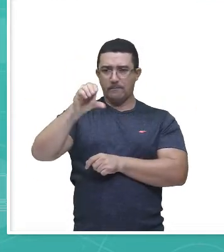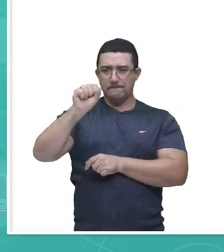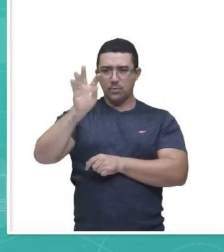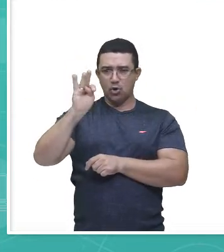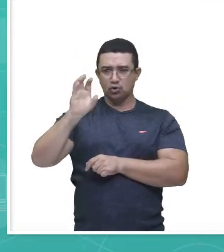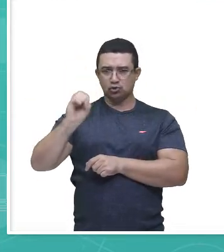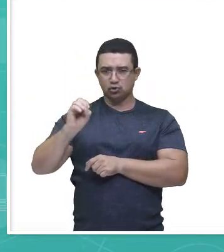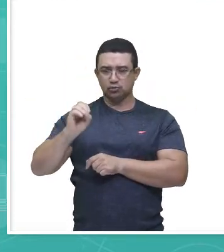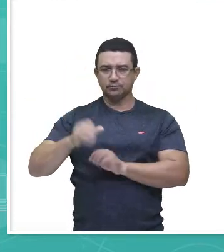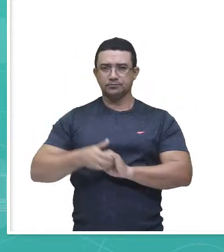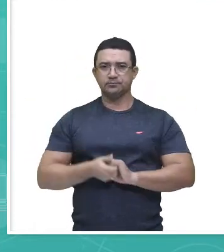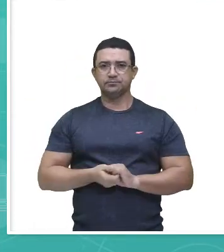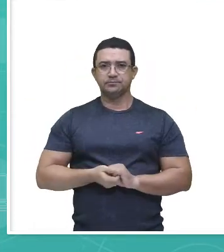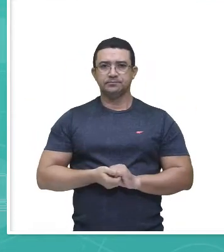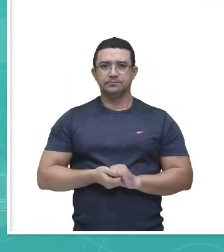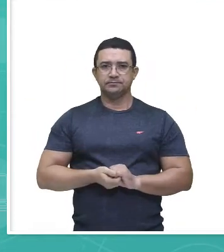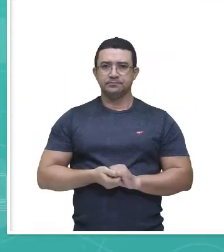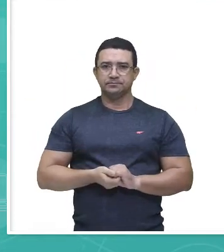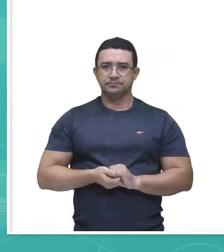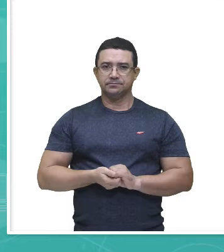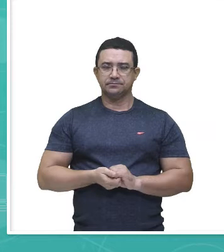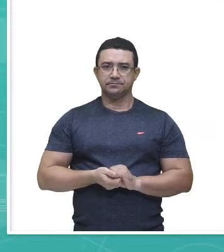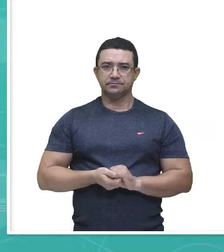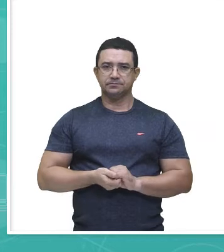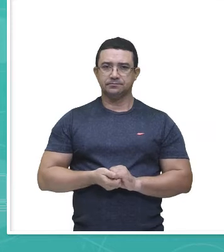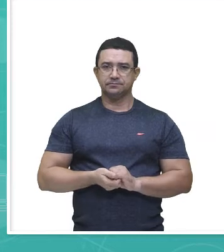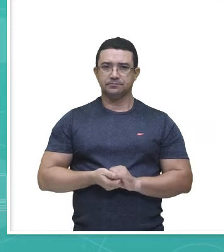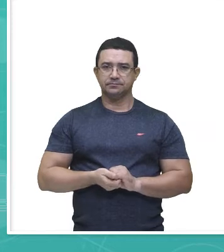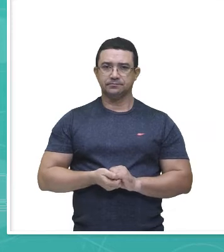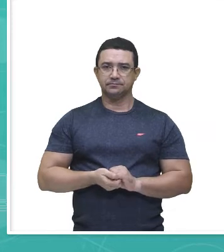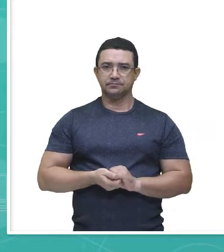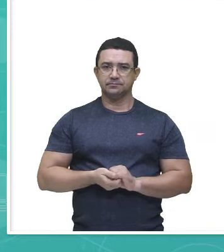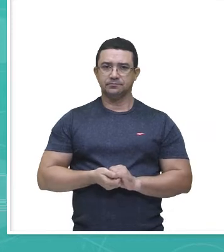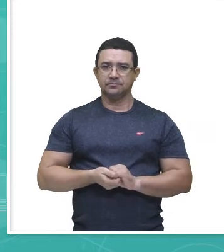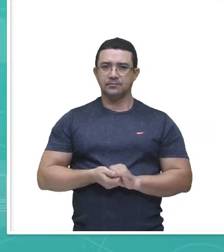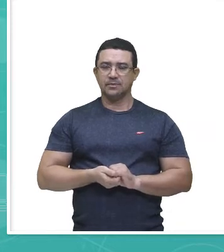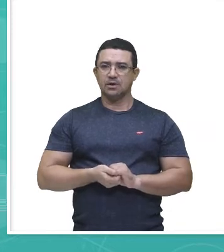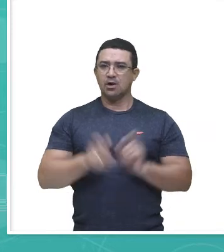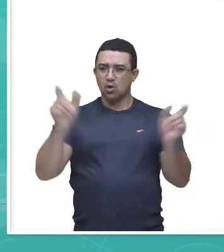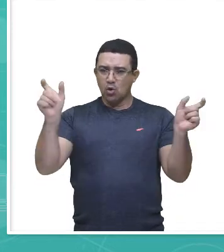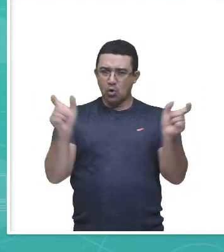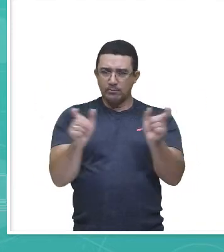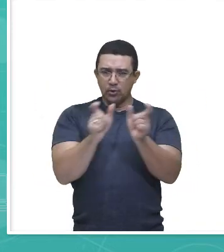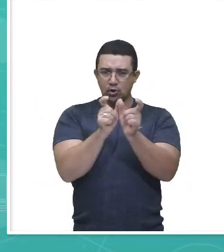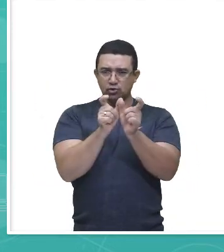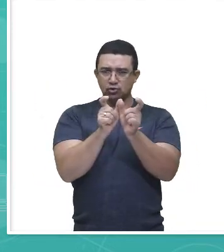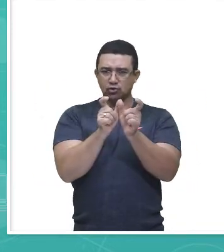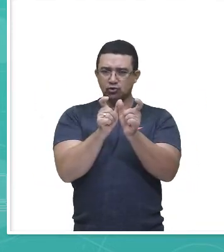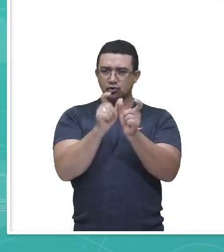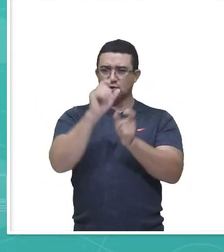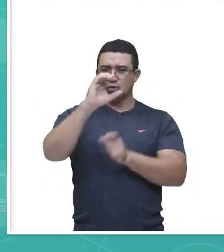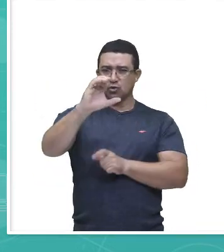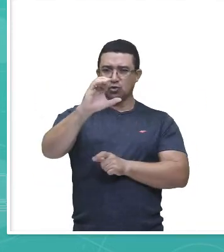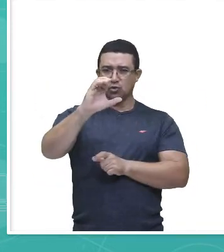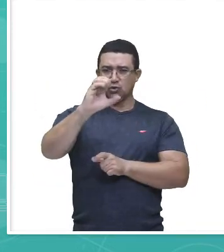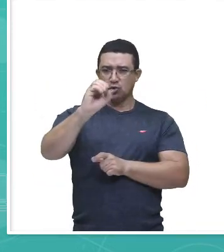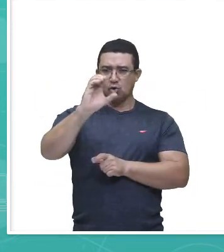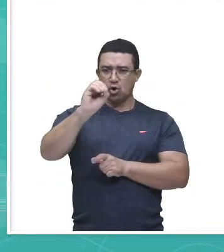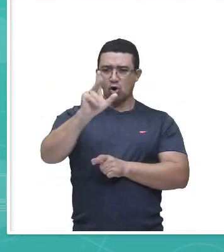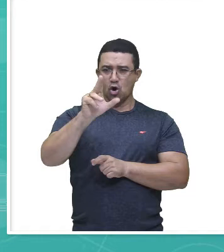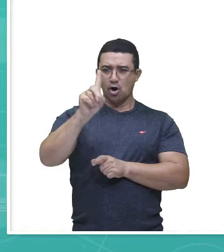entendemos, né? Já passei para vocês, agora é composto por coordenação. Por que é